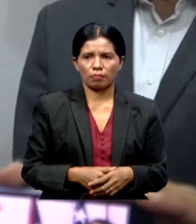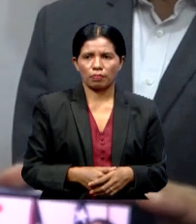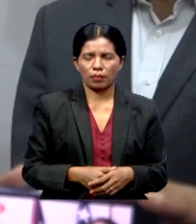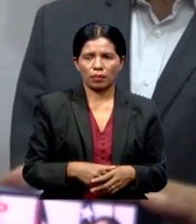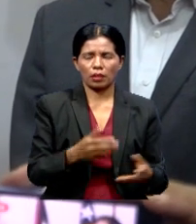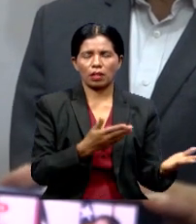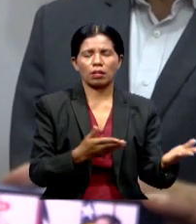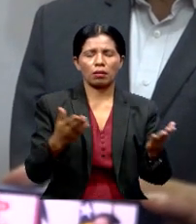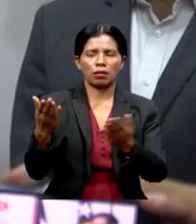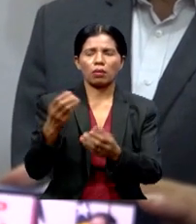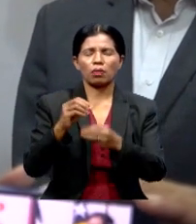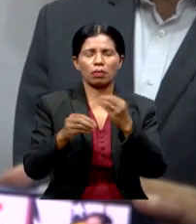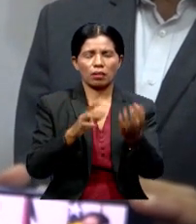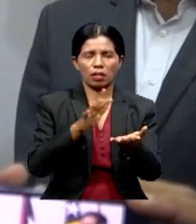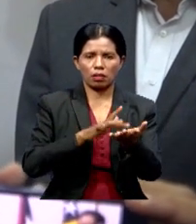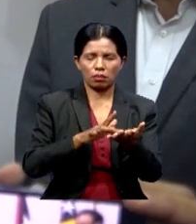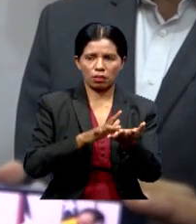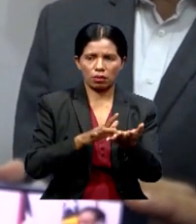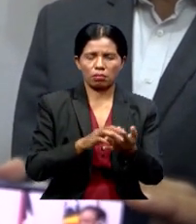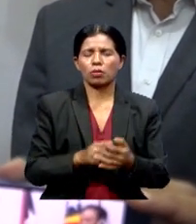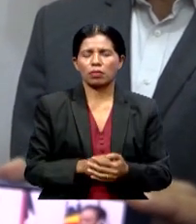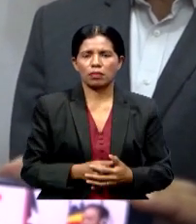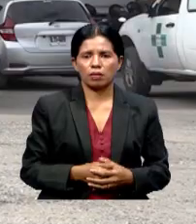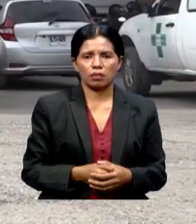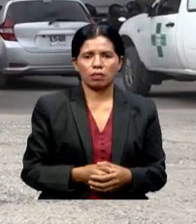importação de medicamentos. Falta de ver.